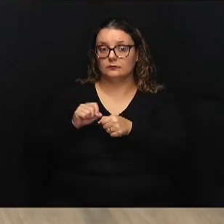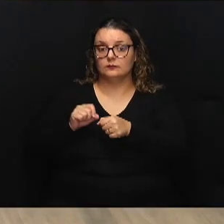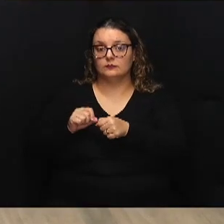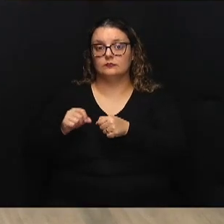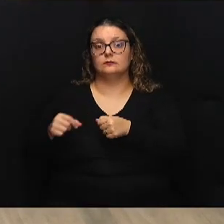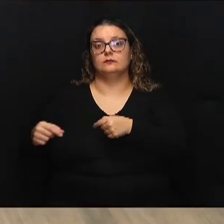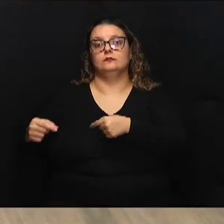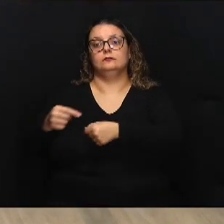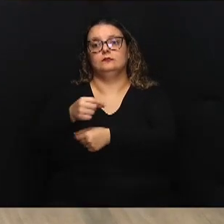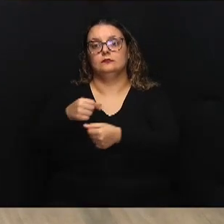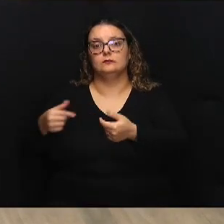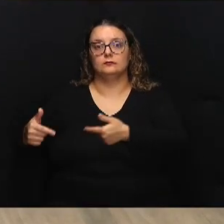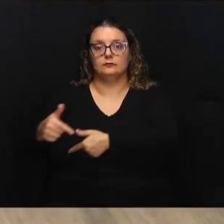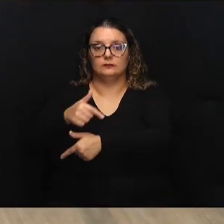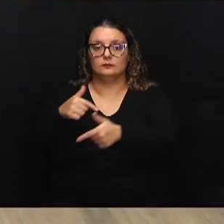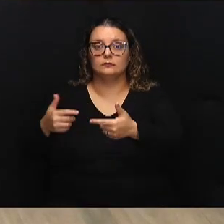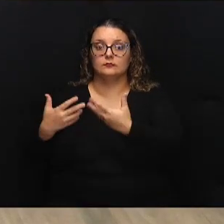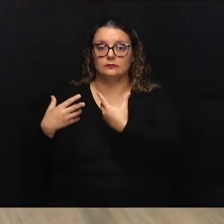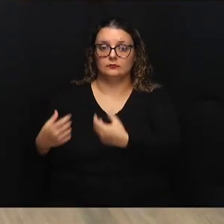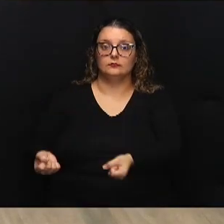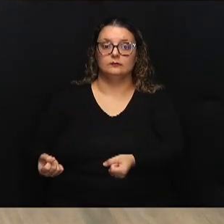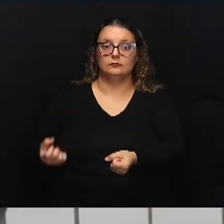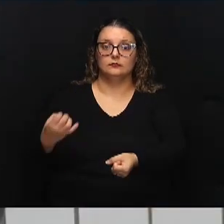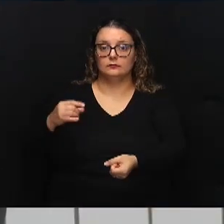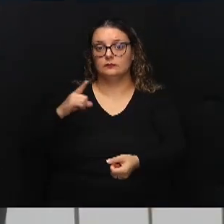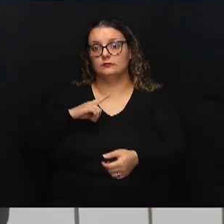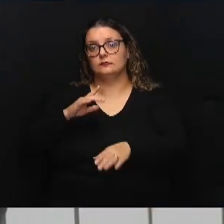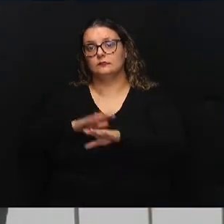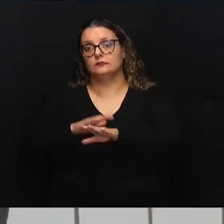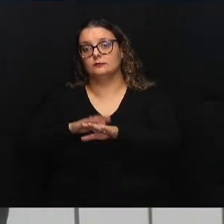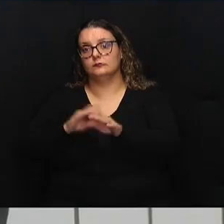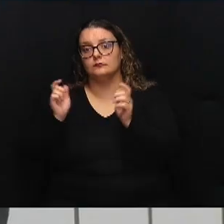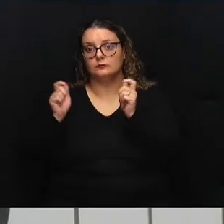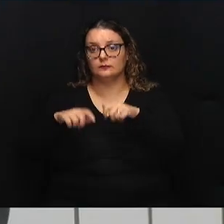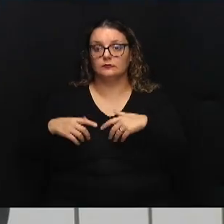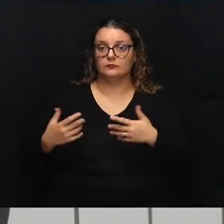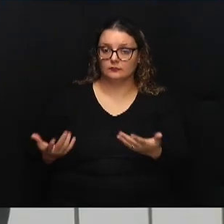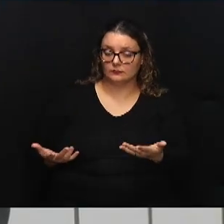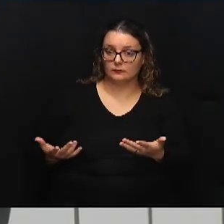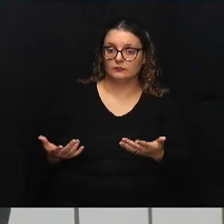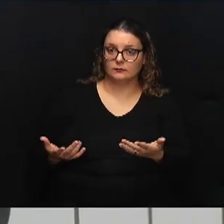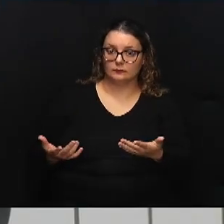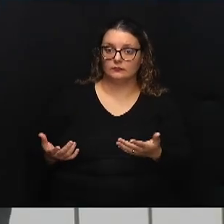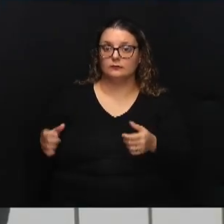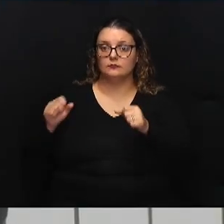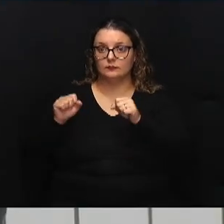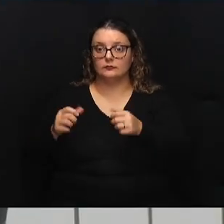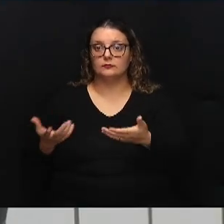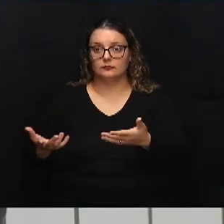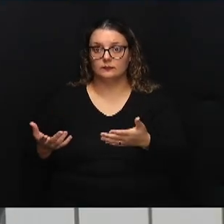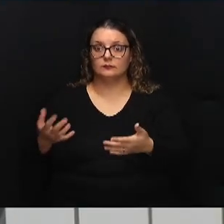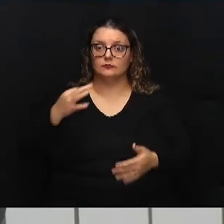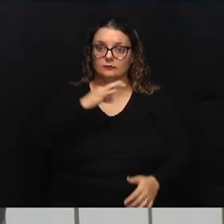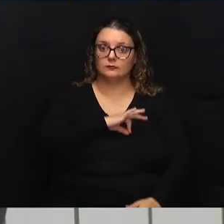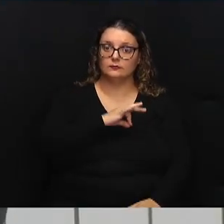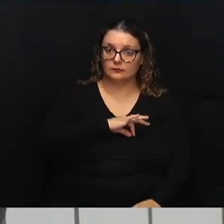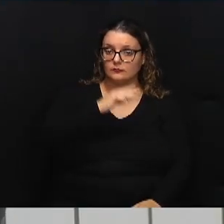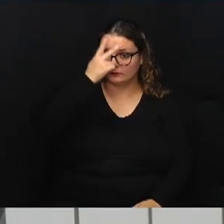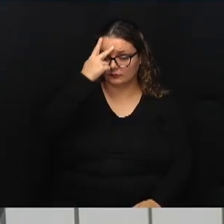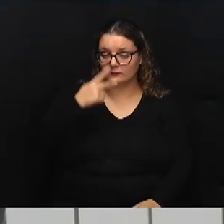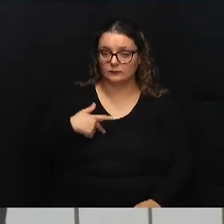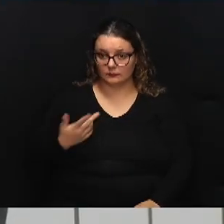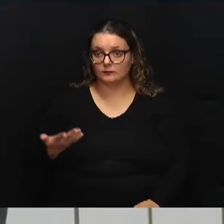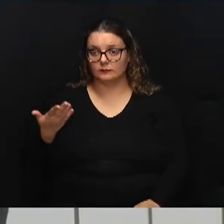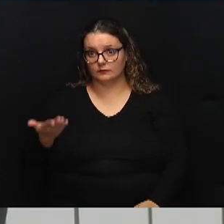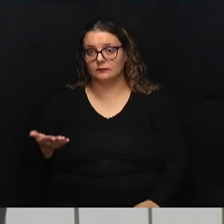mercado pode absorver, se tem atividade suficiente para que ela possa se remunerar sobre